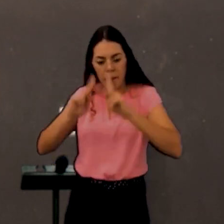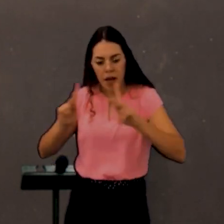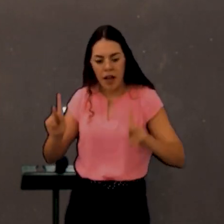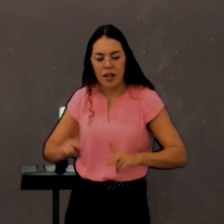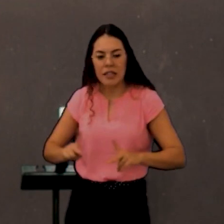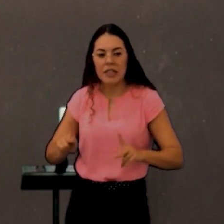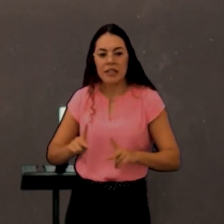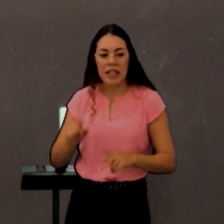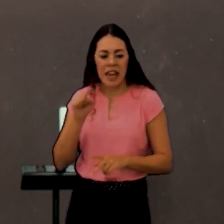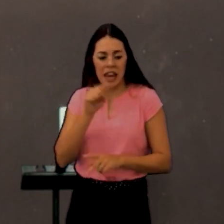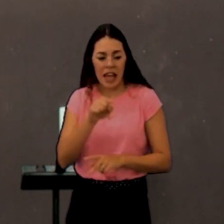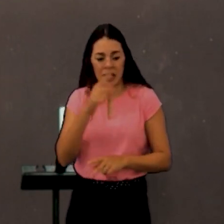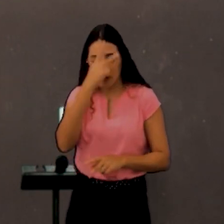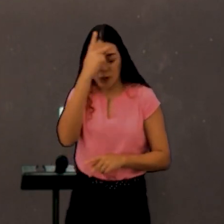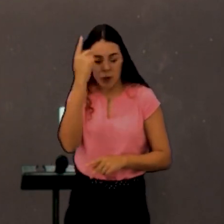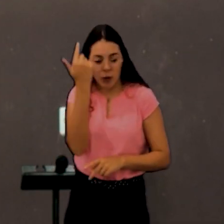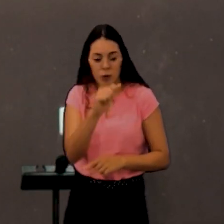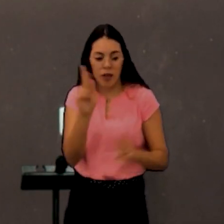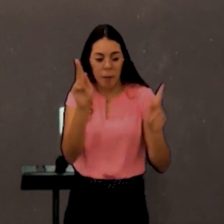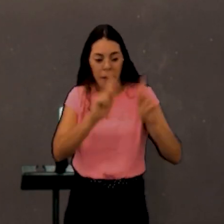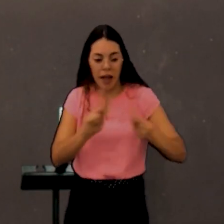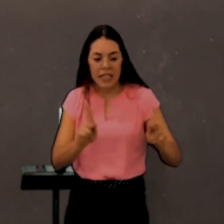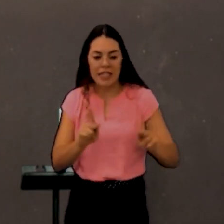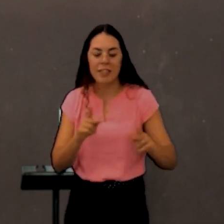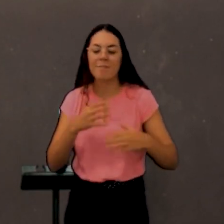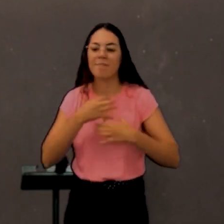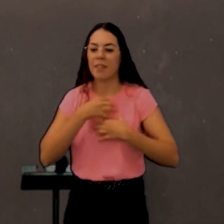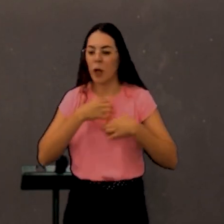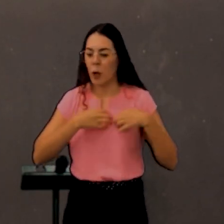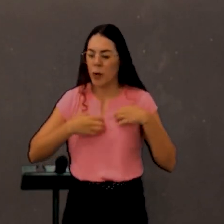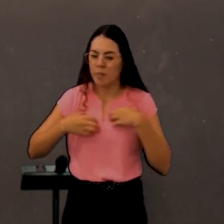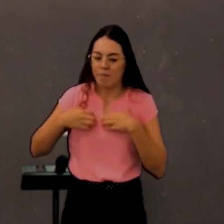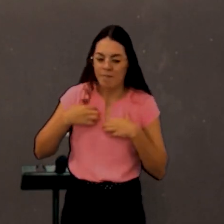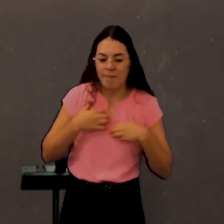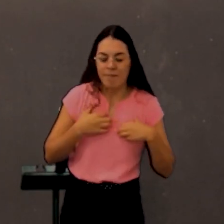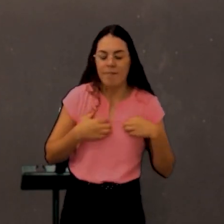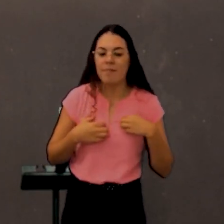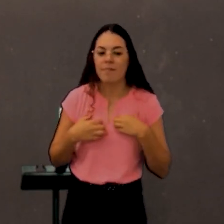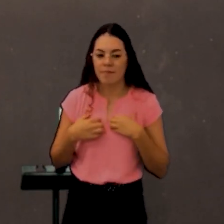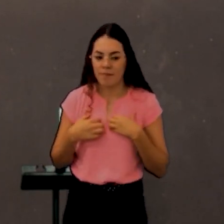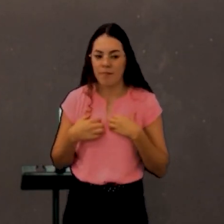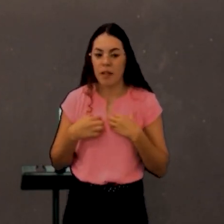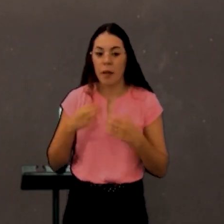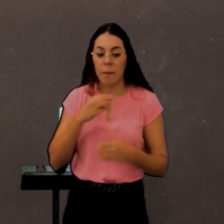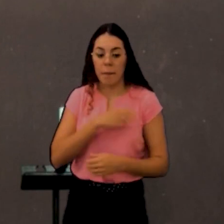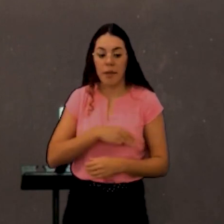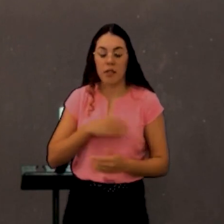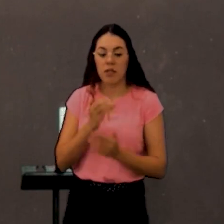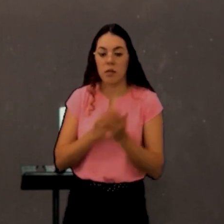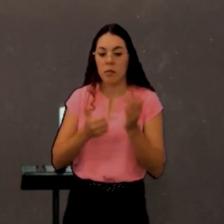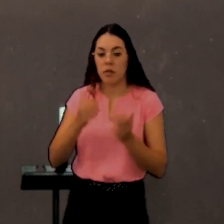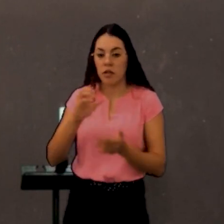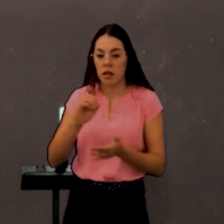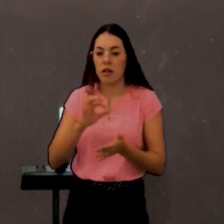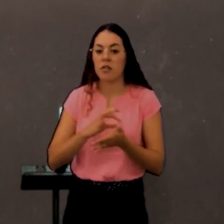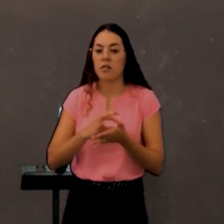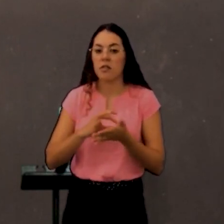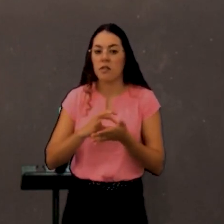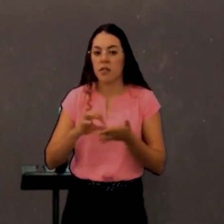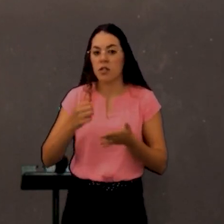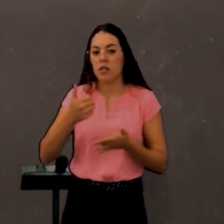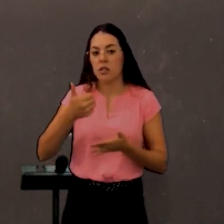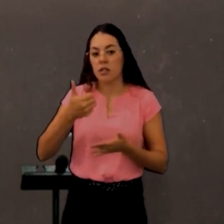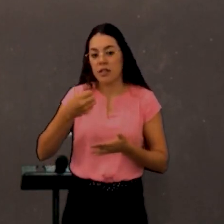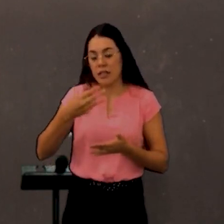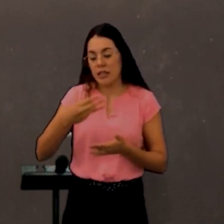vão incomodar aqueles que não têm paz em si mesmos, que não têm paz em seu coração. Mateus capítulo 10, verso 32 a